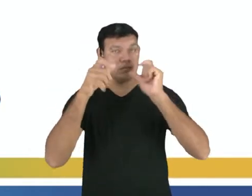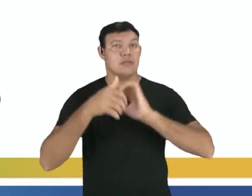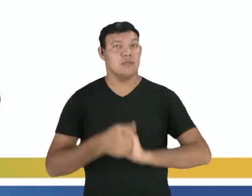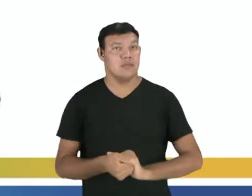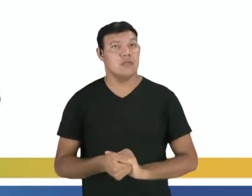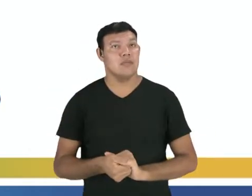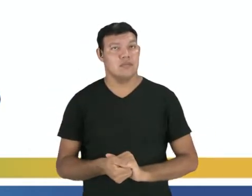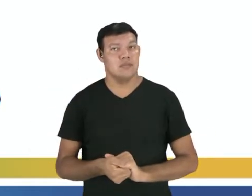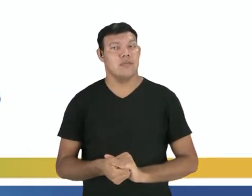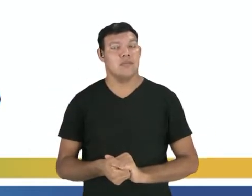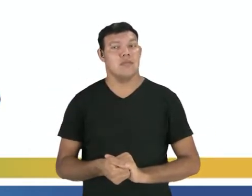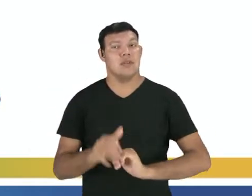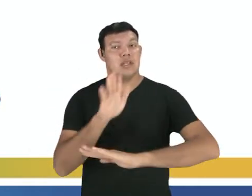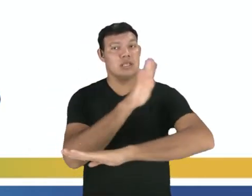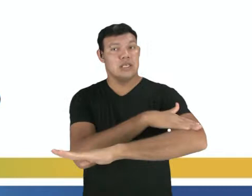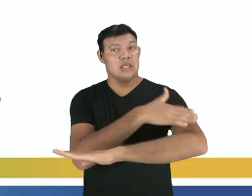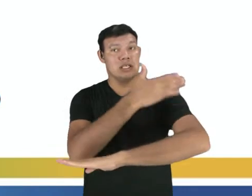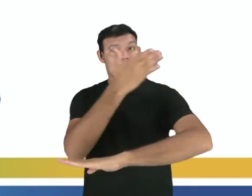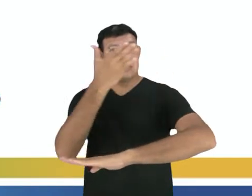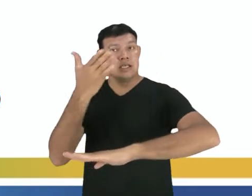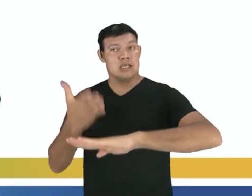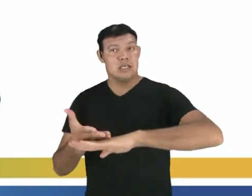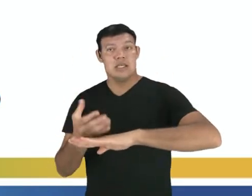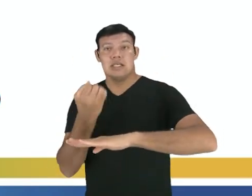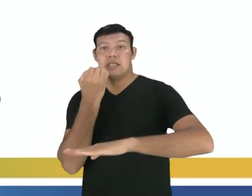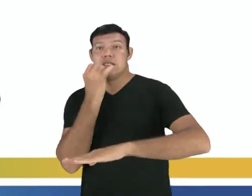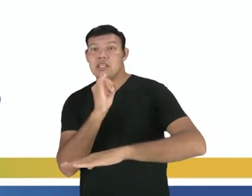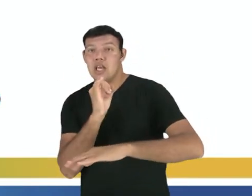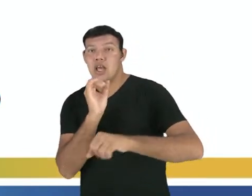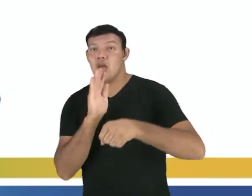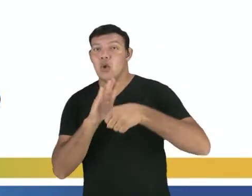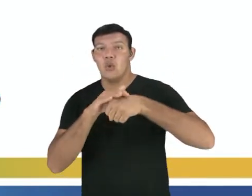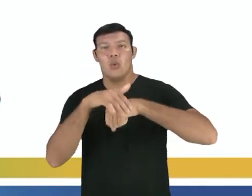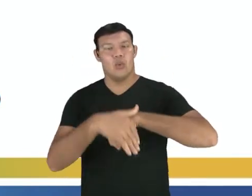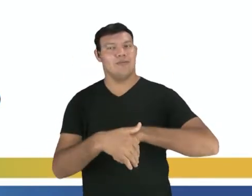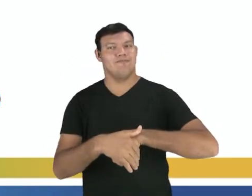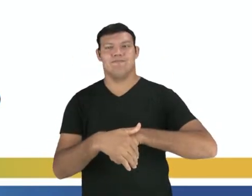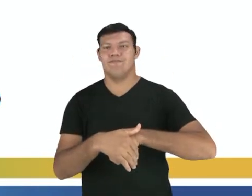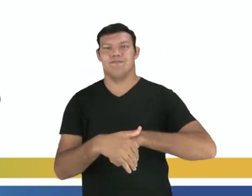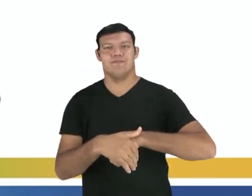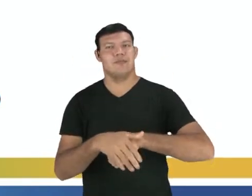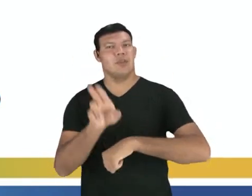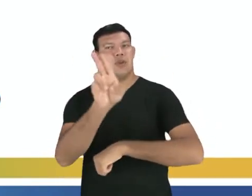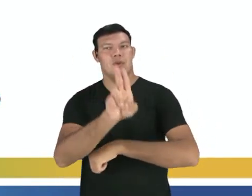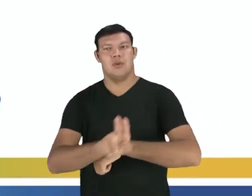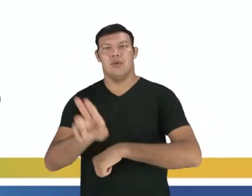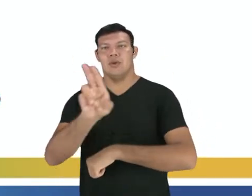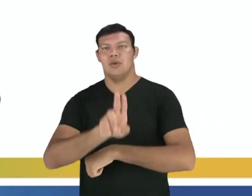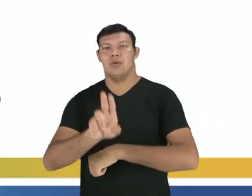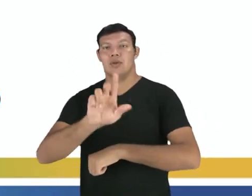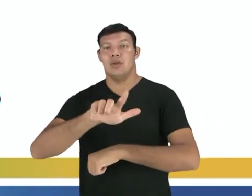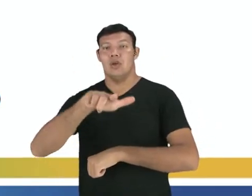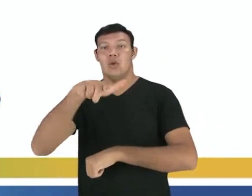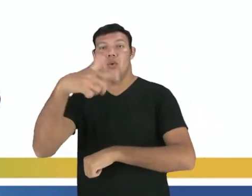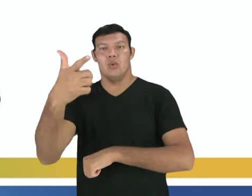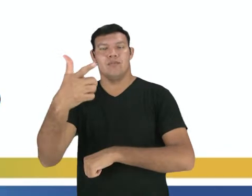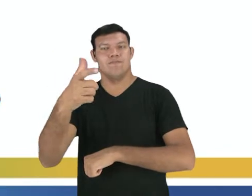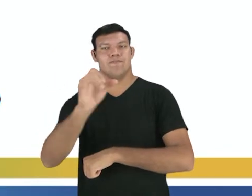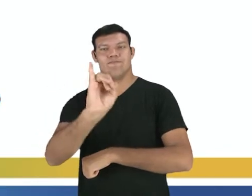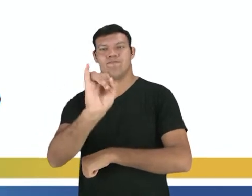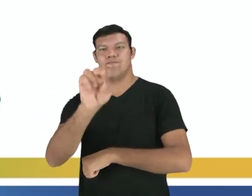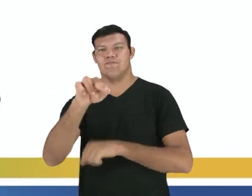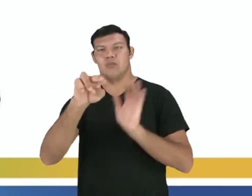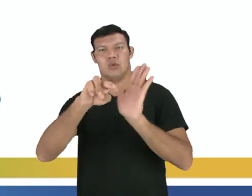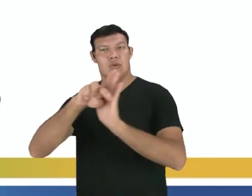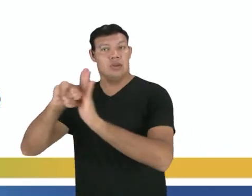quando a parte do dia por a noite aí não precisamos sim é uma exceção à regra se